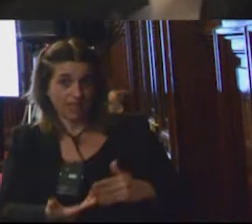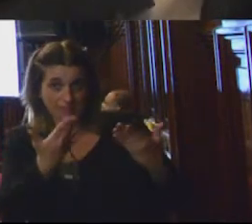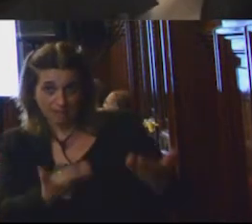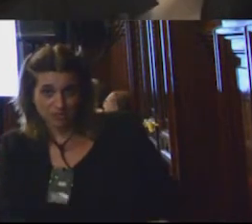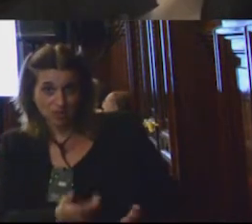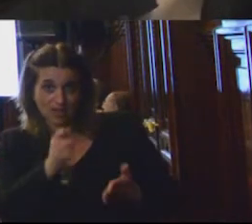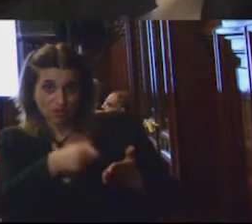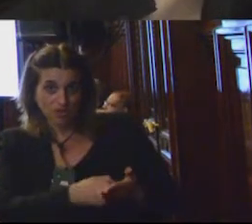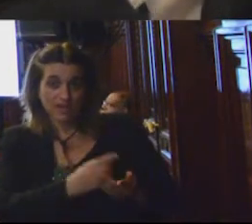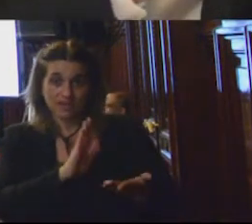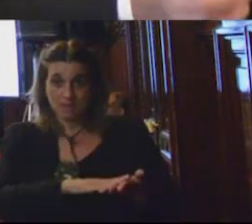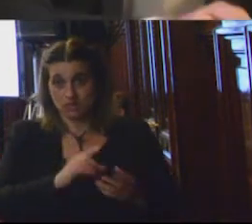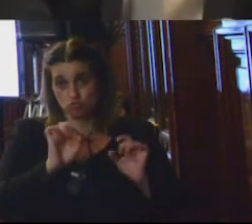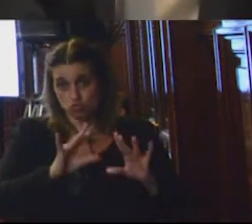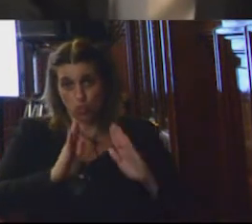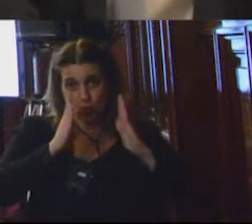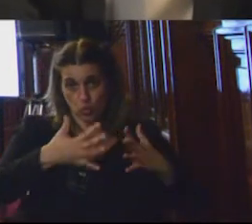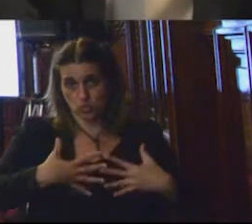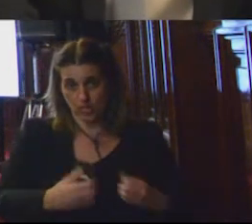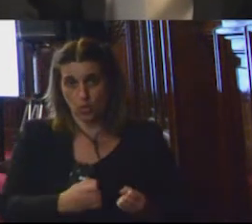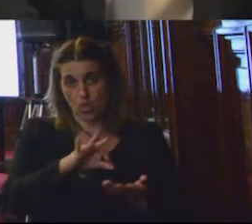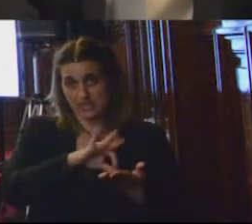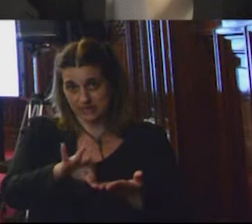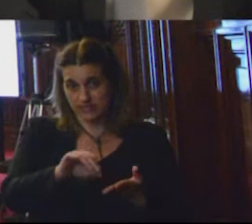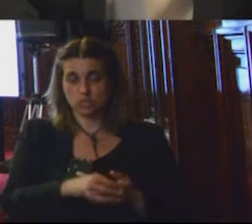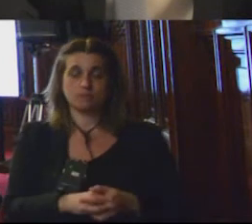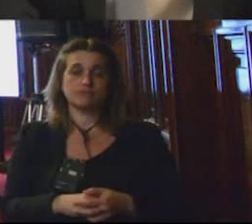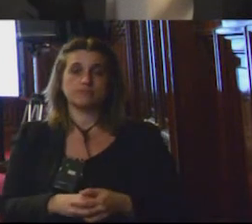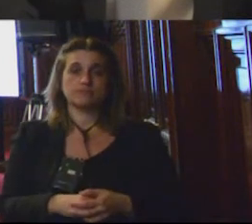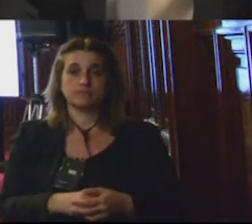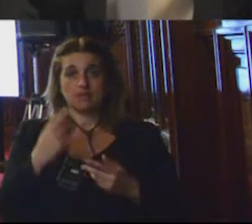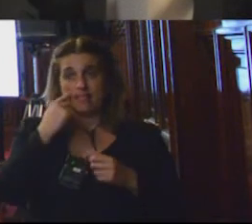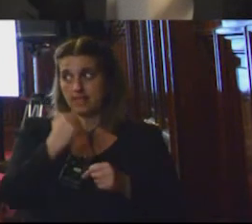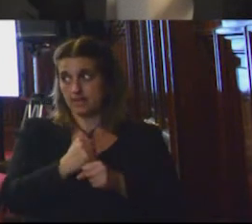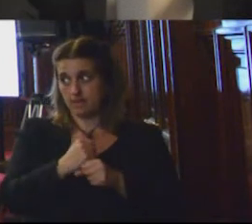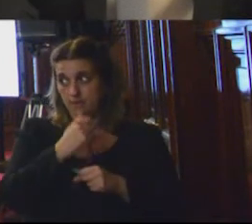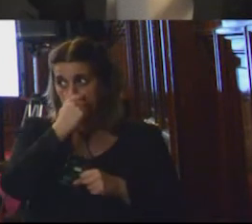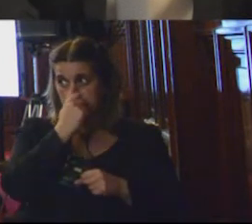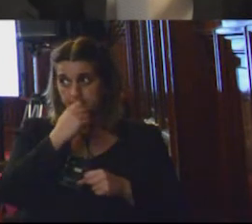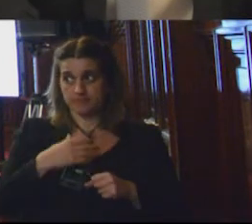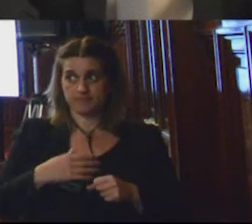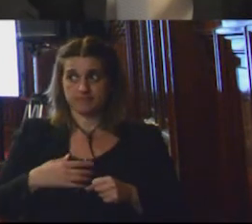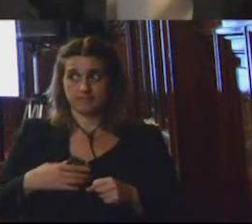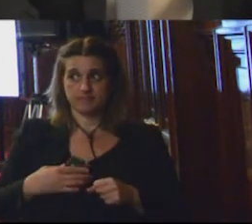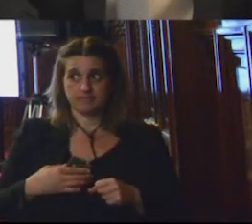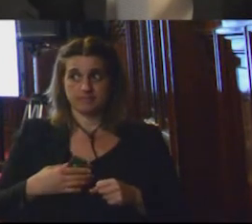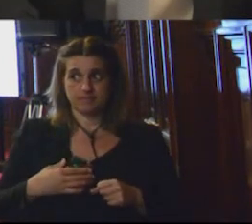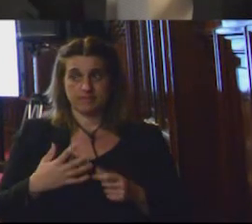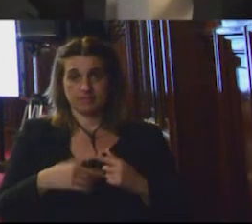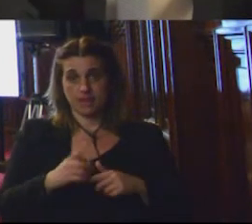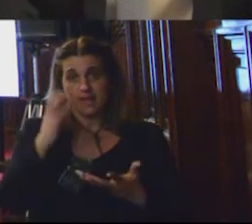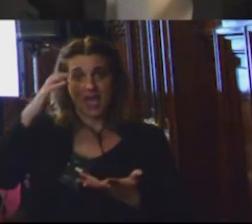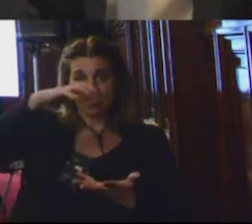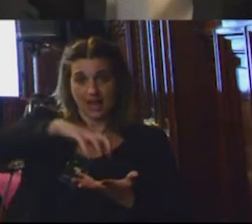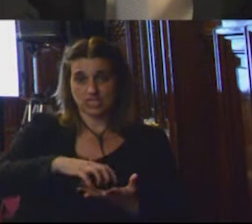sanitárias, de proteção à saúde e de segurança no trabalho, e, por fim, a instalações adequadas à prestação do